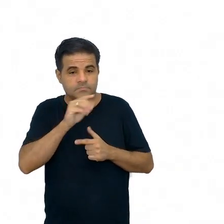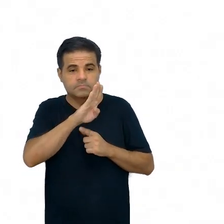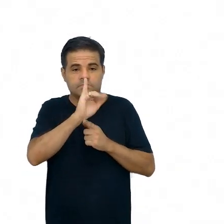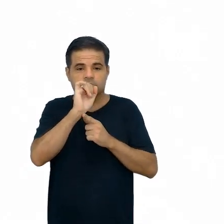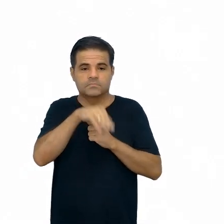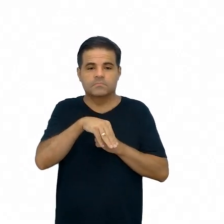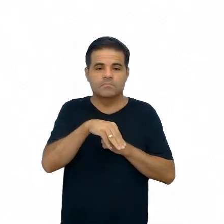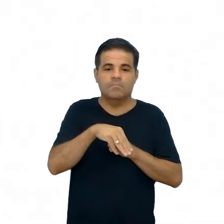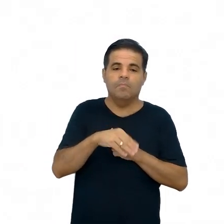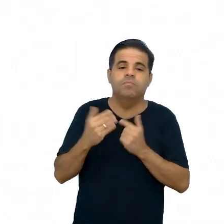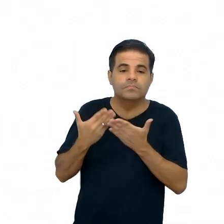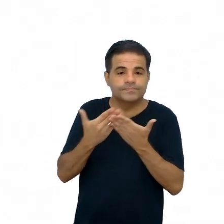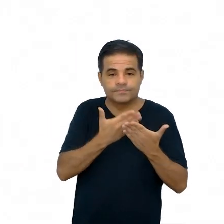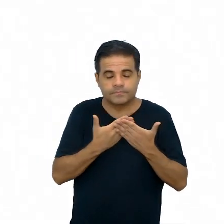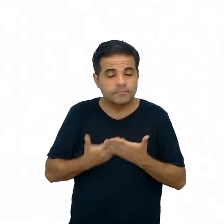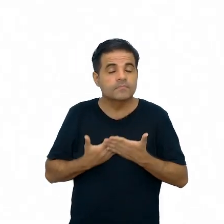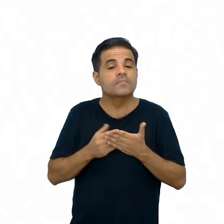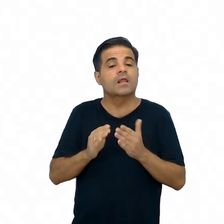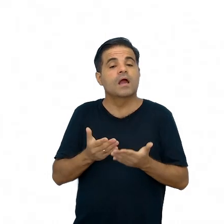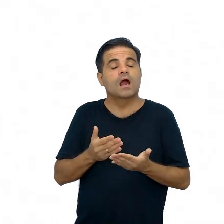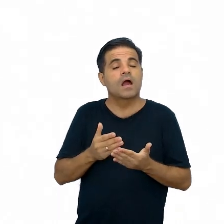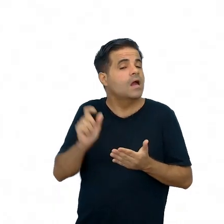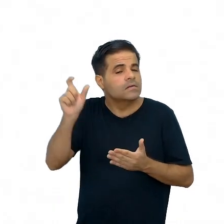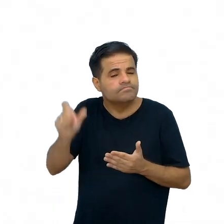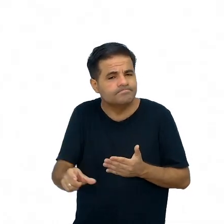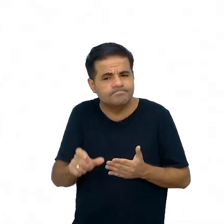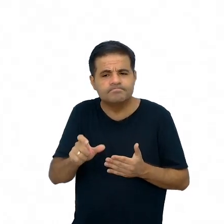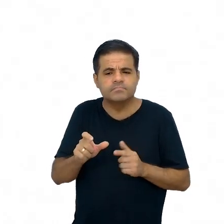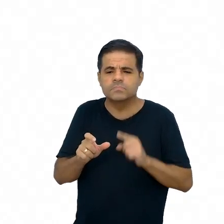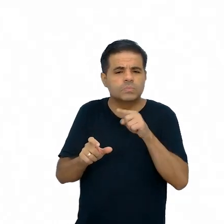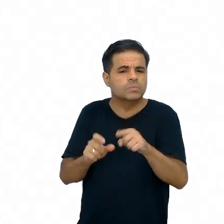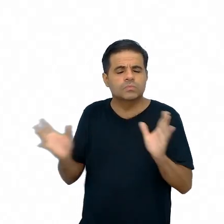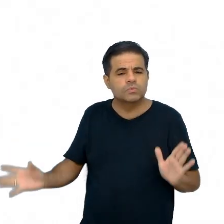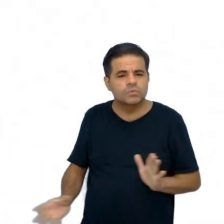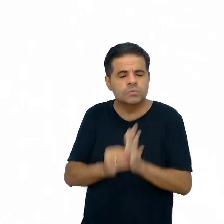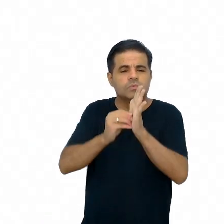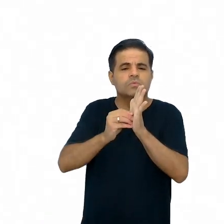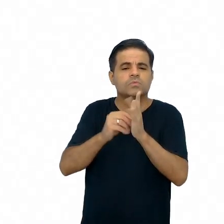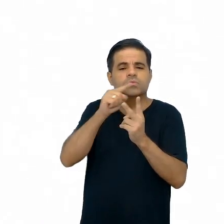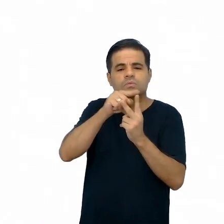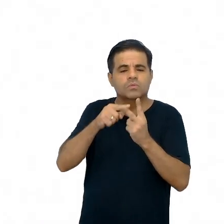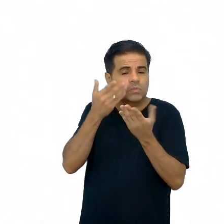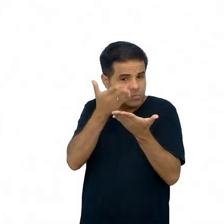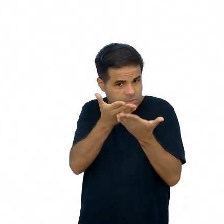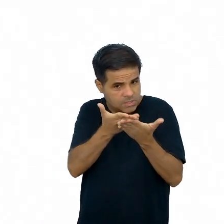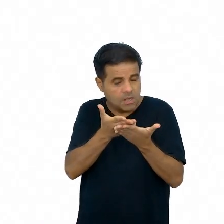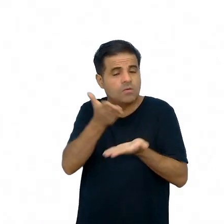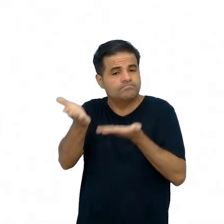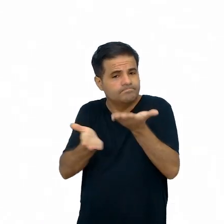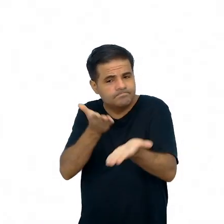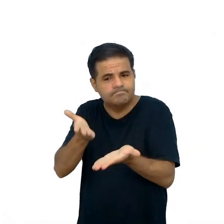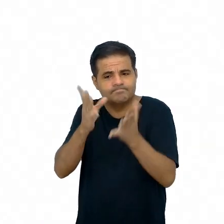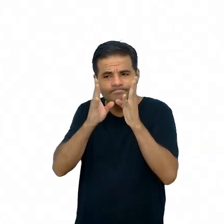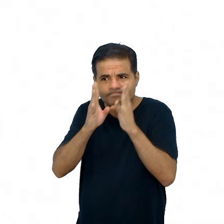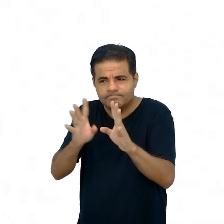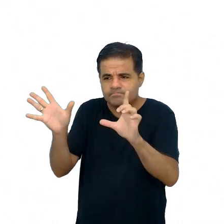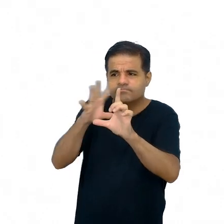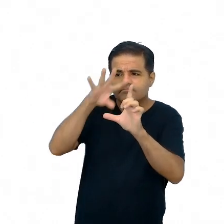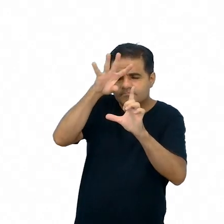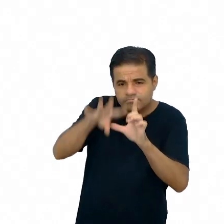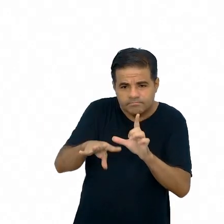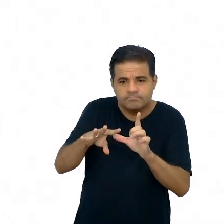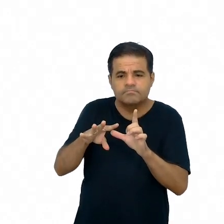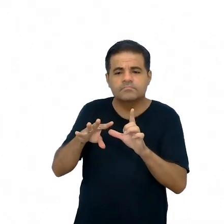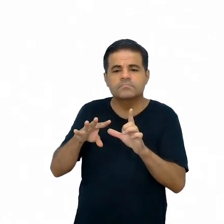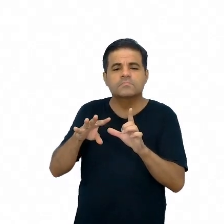bimestre das aulas. E é colocado, duas aulas para a gente tratar a planificação do